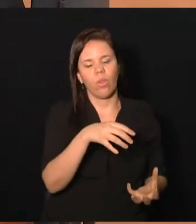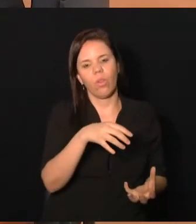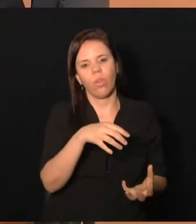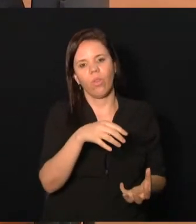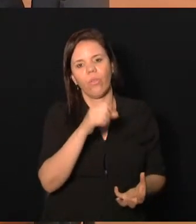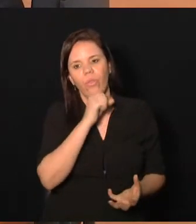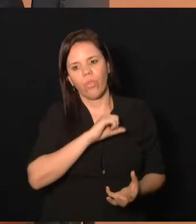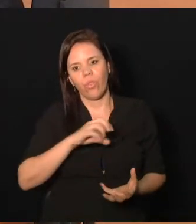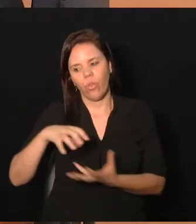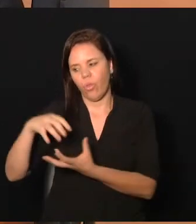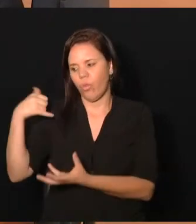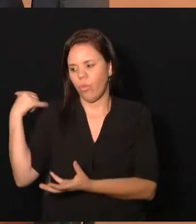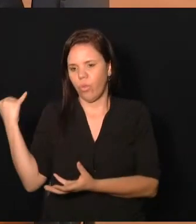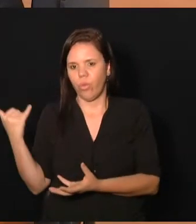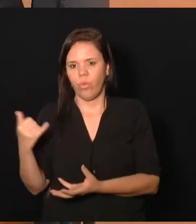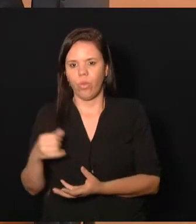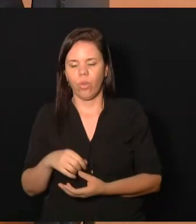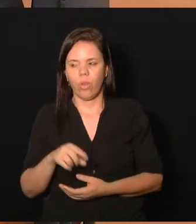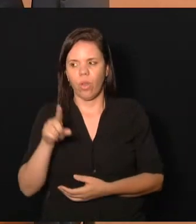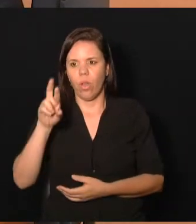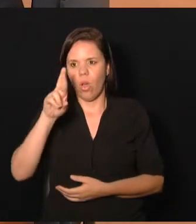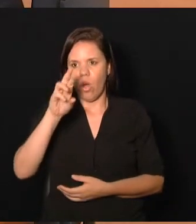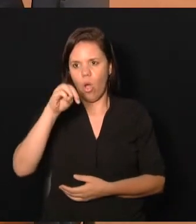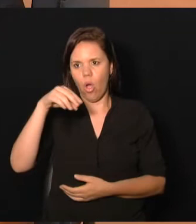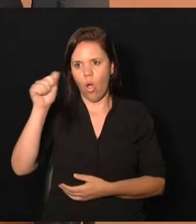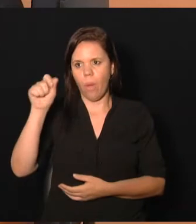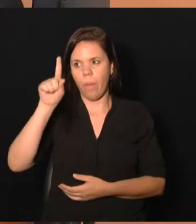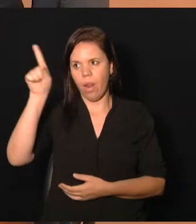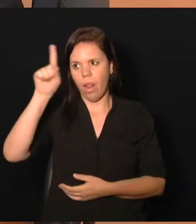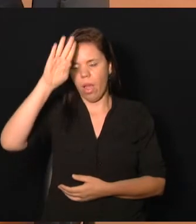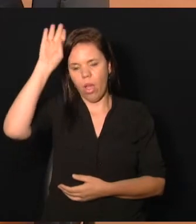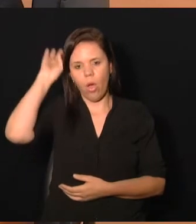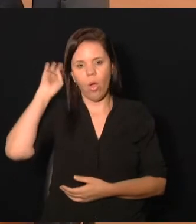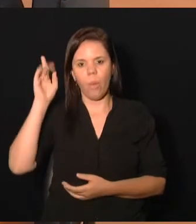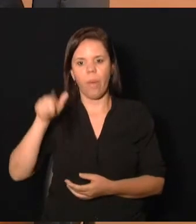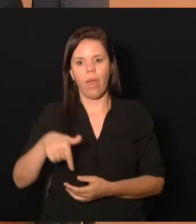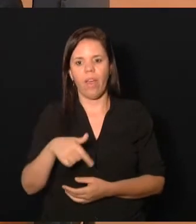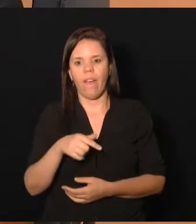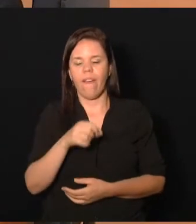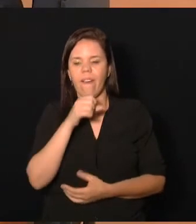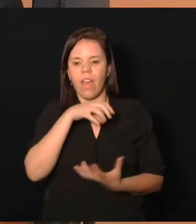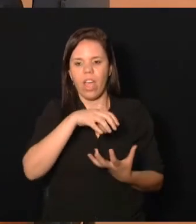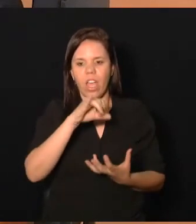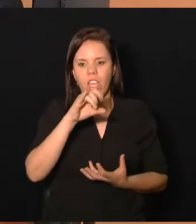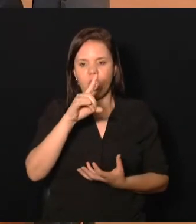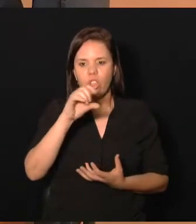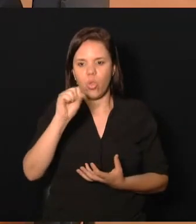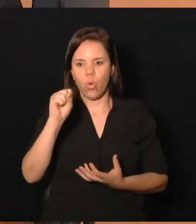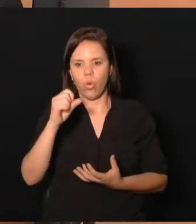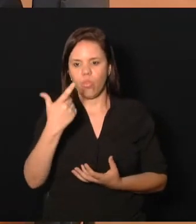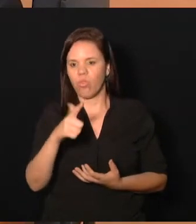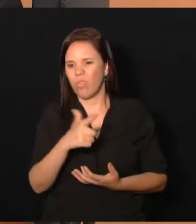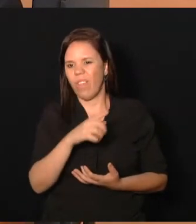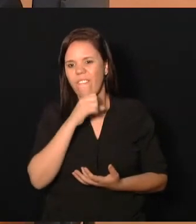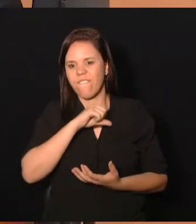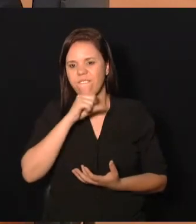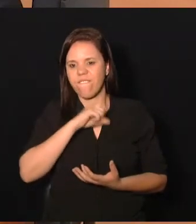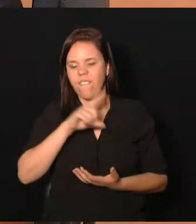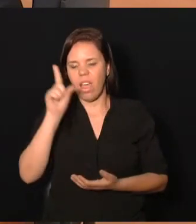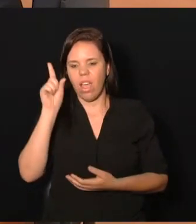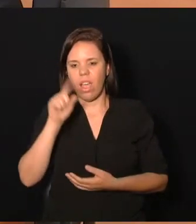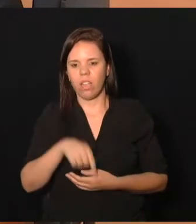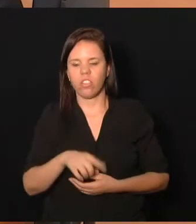por exemplo, que Roma é idosa, não é velha, que velho não existe. existe o idoso. Então ele faz